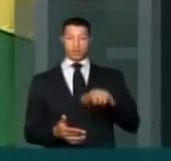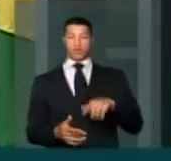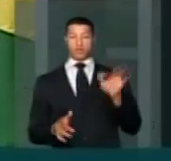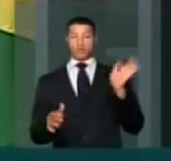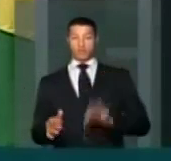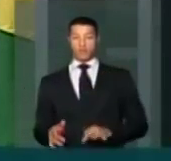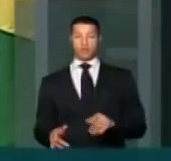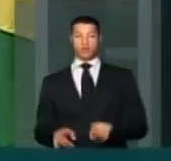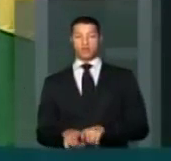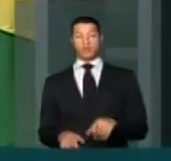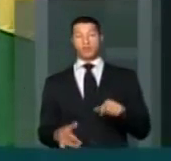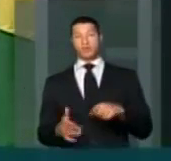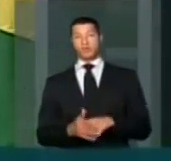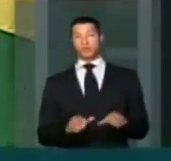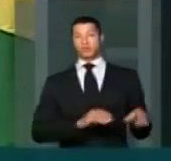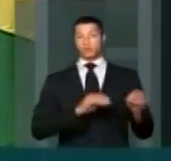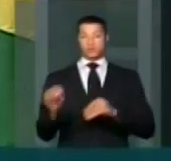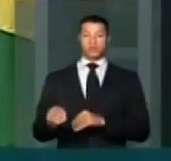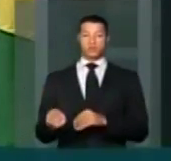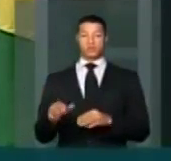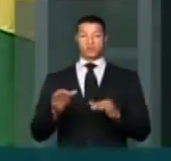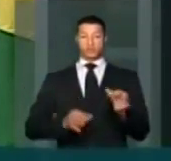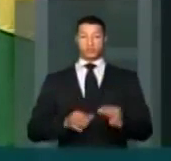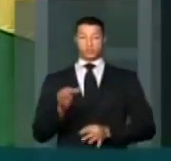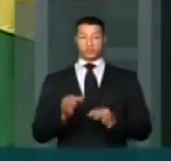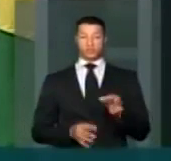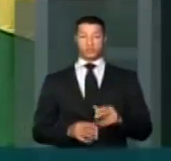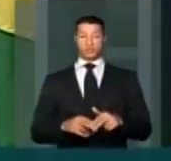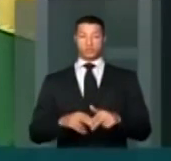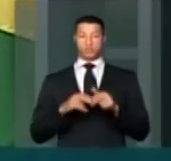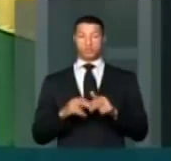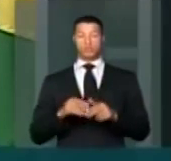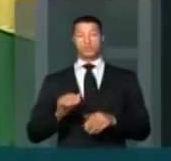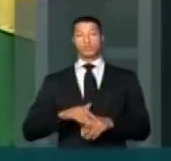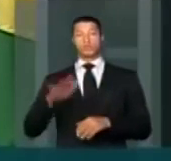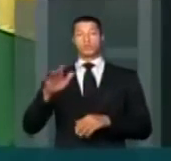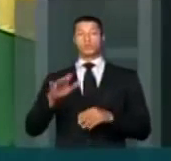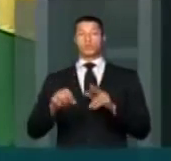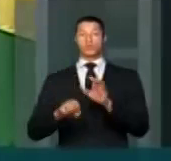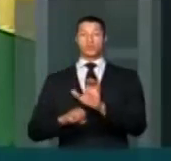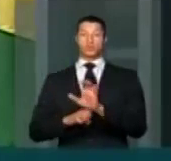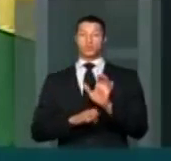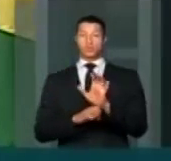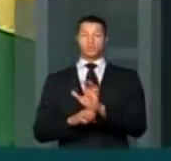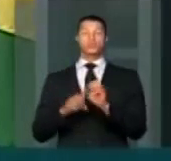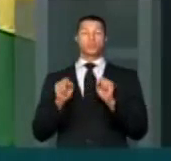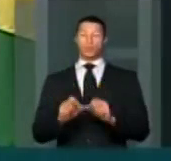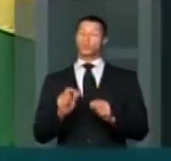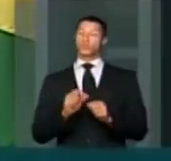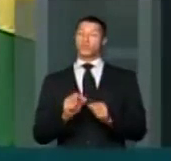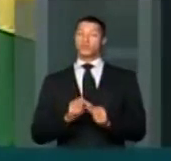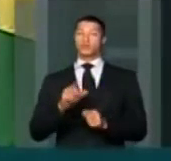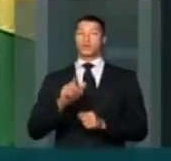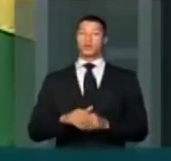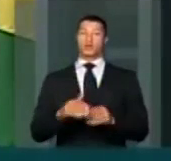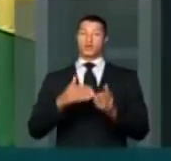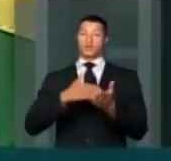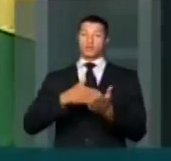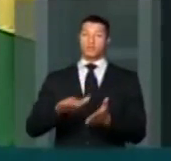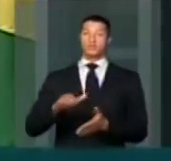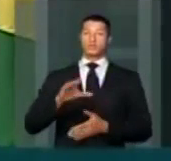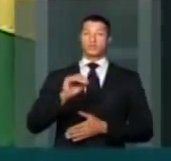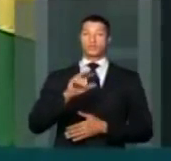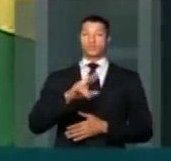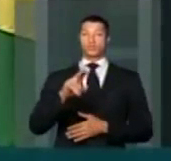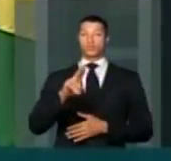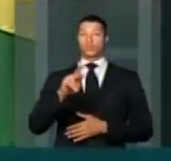felizmente, competência intransferível do Poder Judiciário. Portanto, o máximo que o Executivo pode e deve fazer é demitir os corruptos